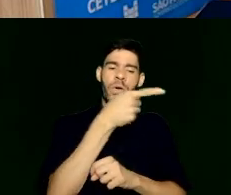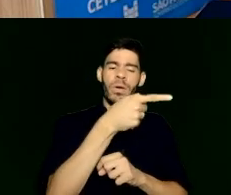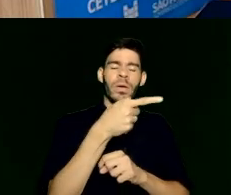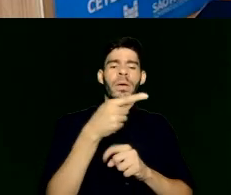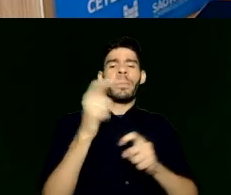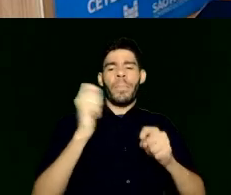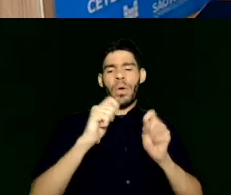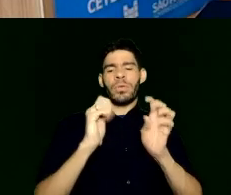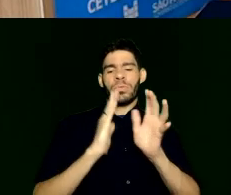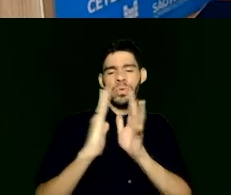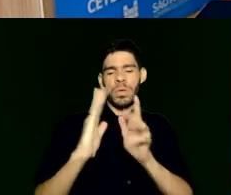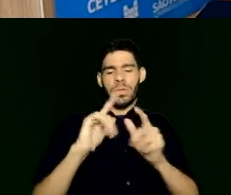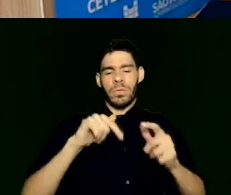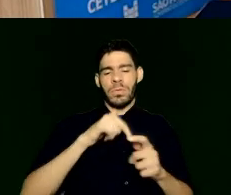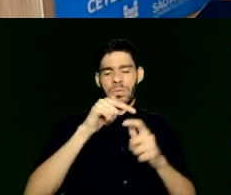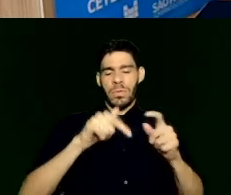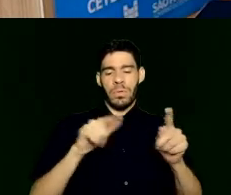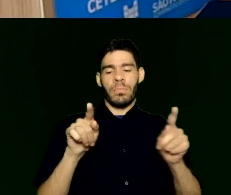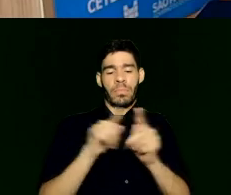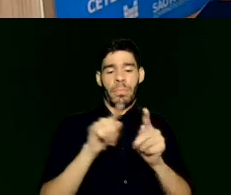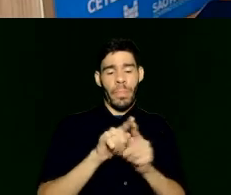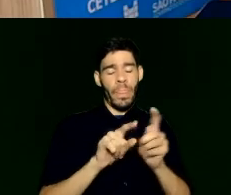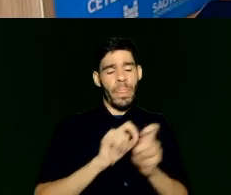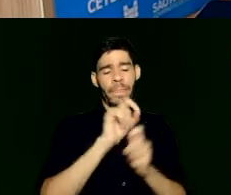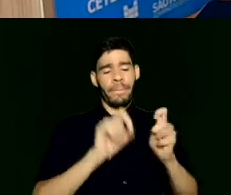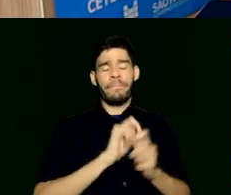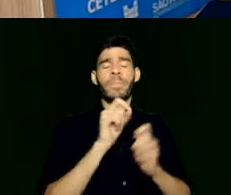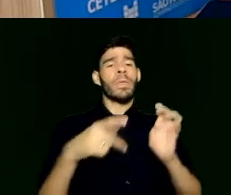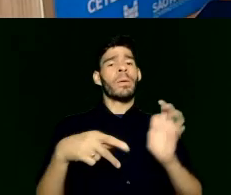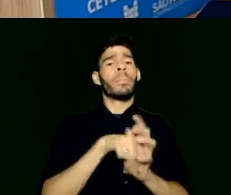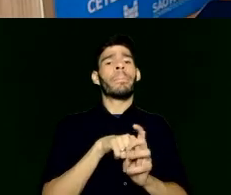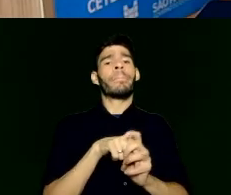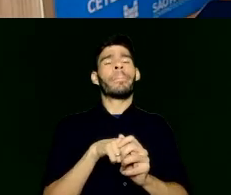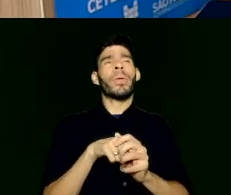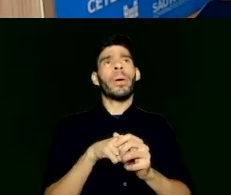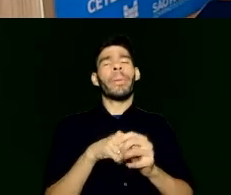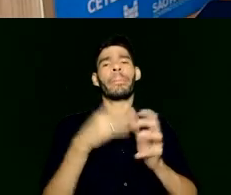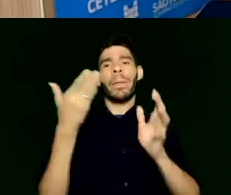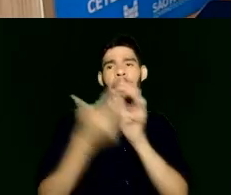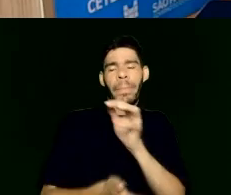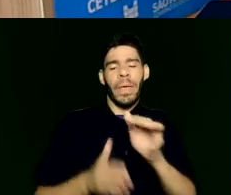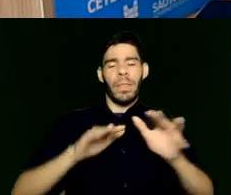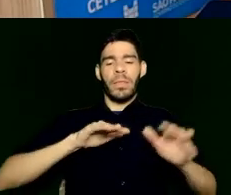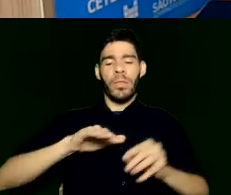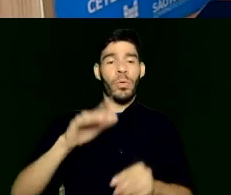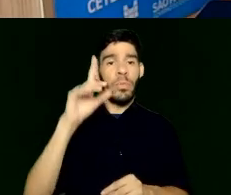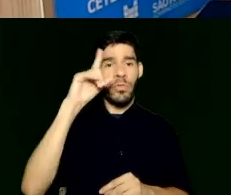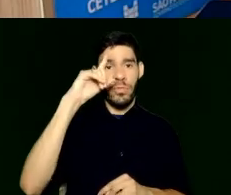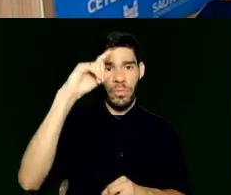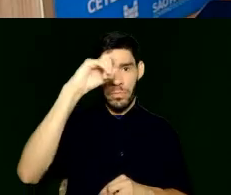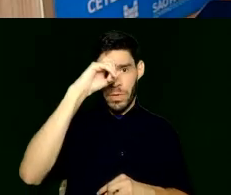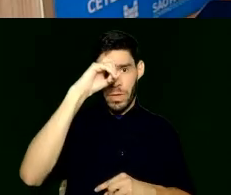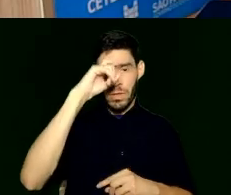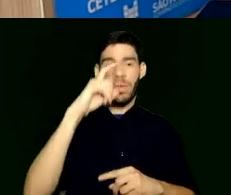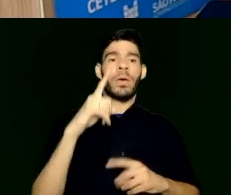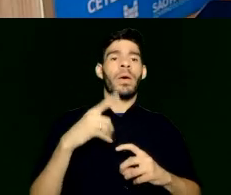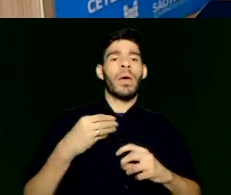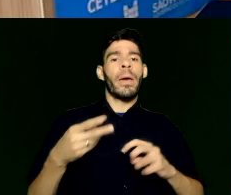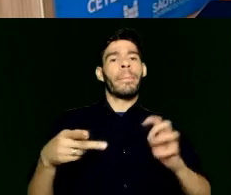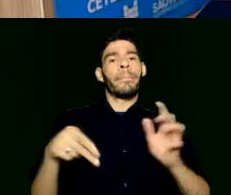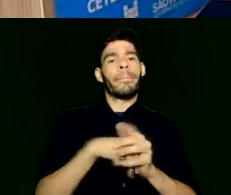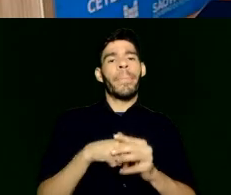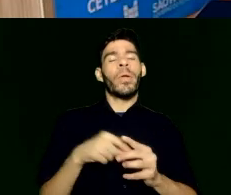o período do exercício daquela atividade, mas também a própria desmobilização dos hospitais e